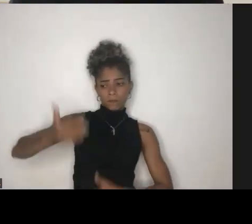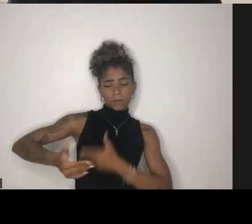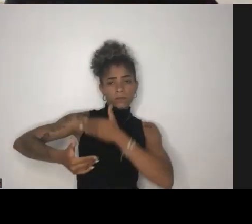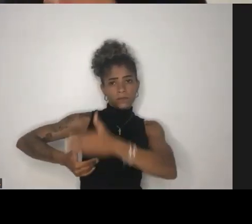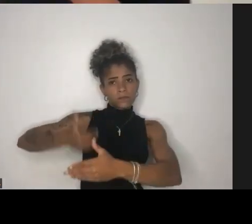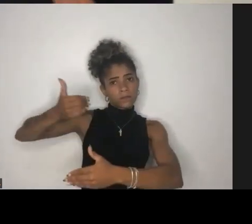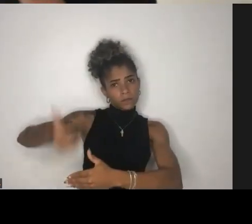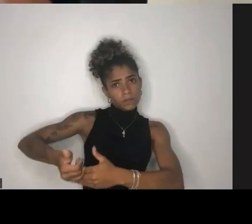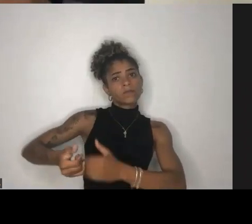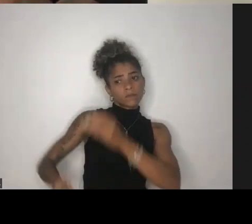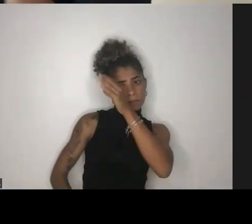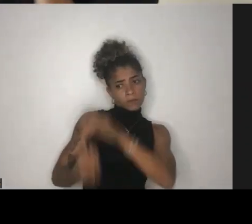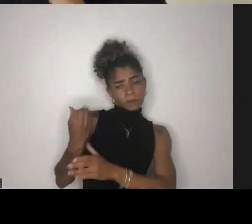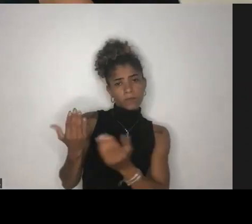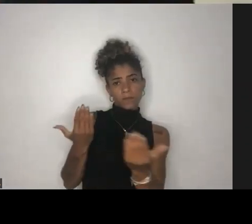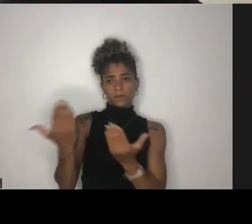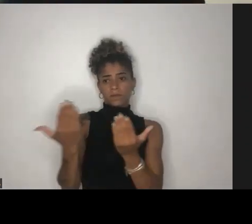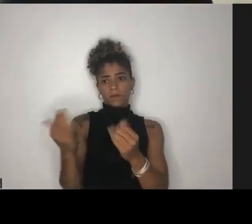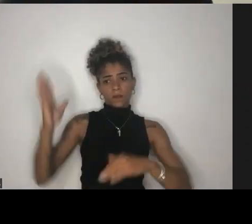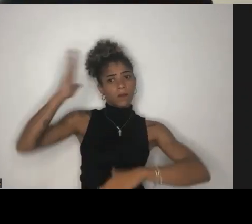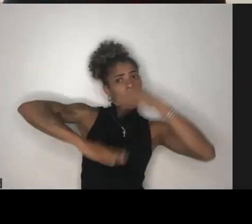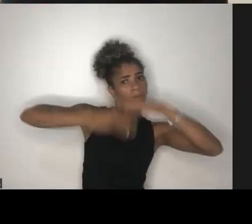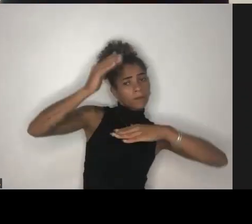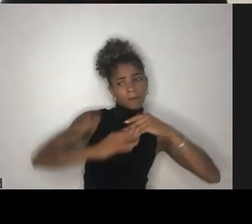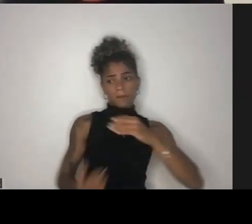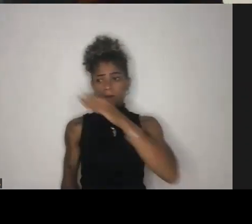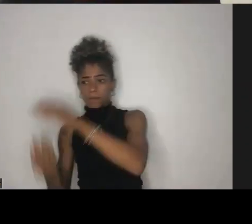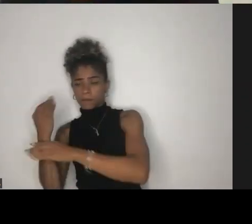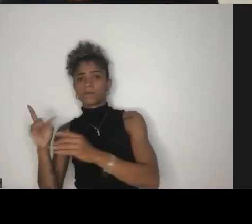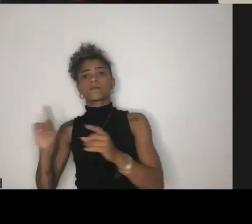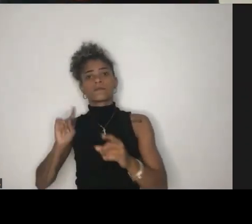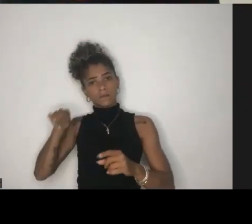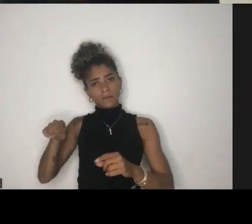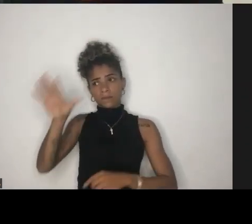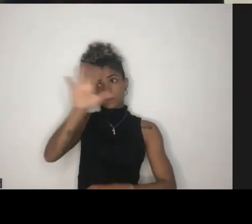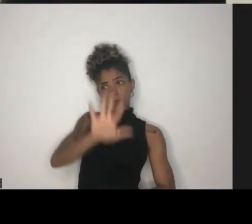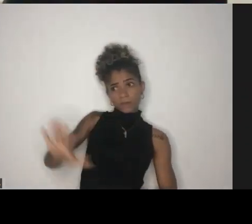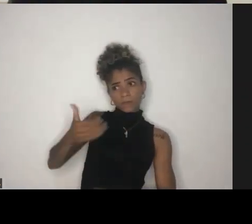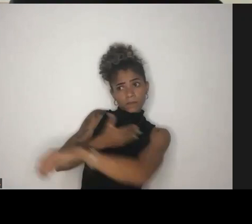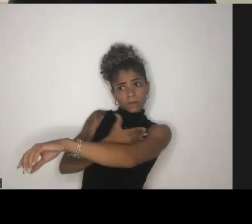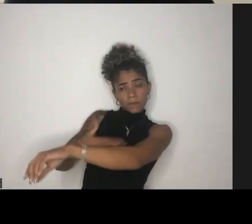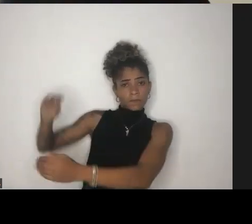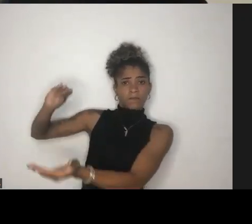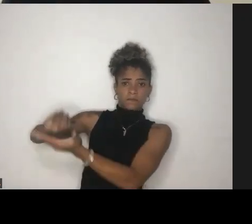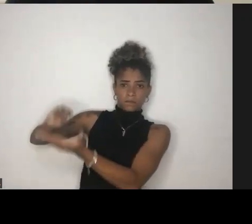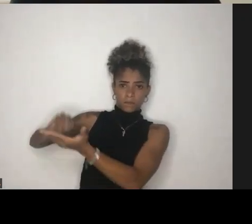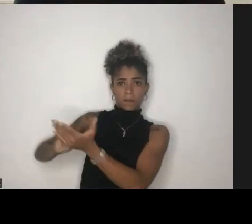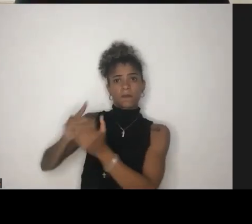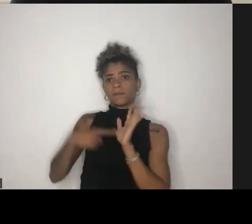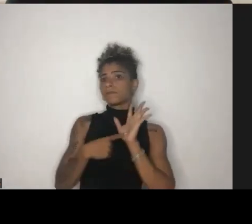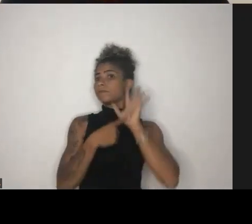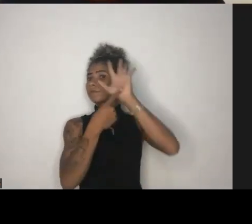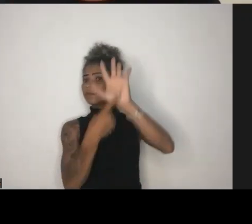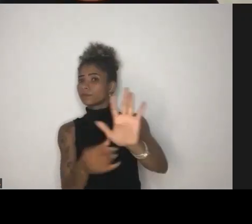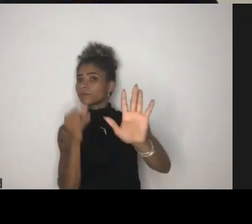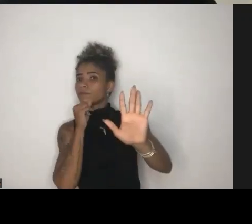em paralelo a minha carreira inclusive esse quadro Tem até uma área em branco aqui que tá incompleta mas ele mostra muito tudo